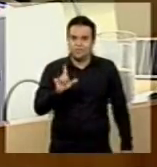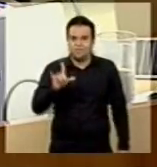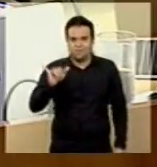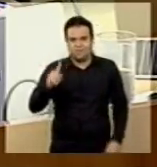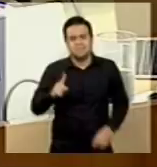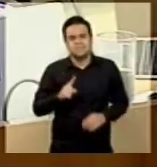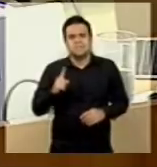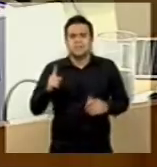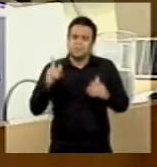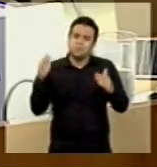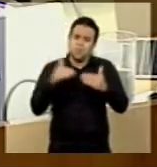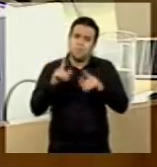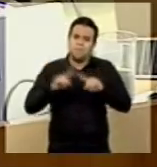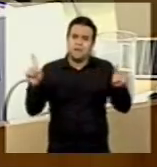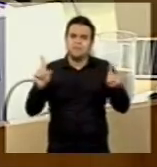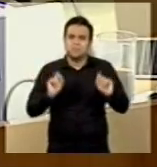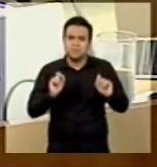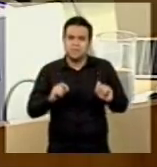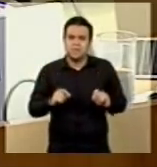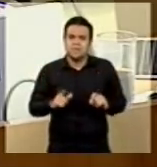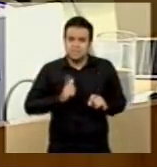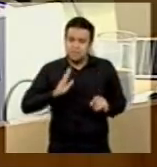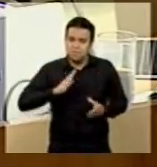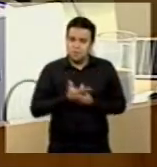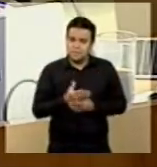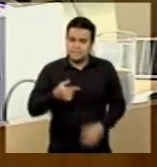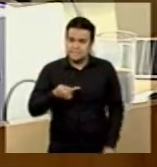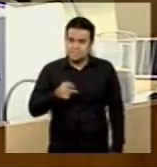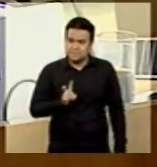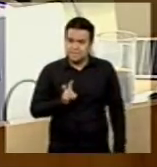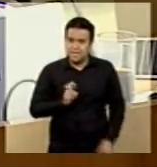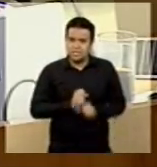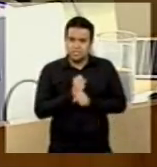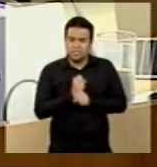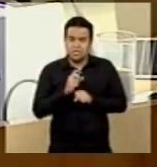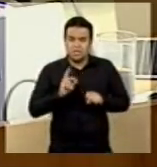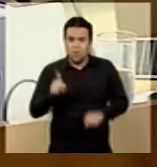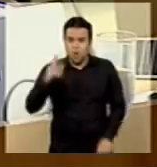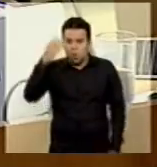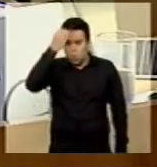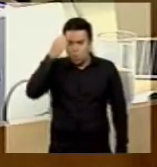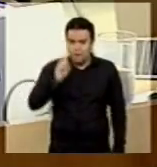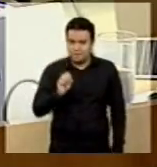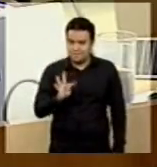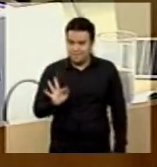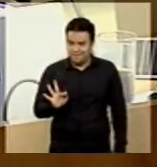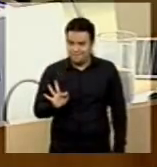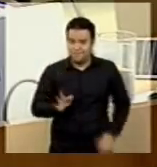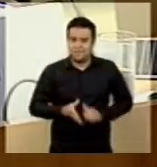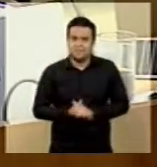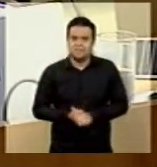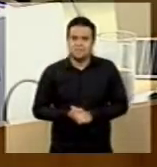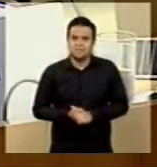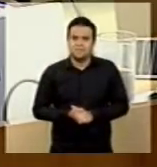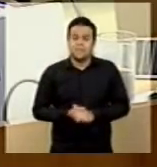Sim. Porque os processos aqui levam 5, 7 anos, não é por culpa do Supremo. É verdade. Nós estamos procurando...